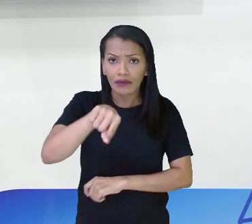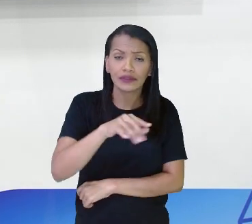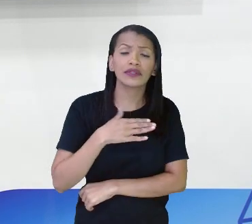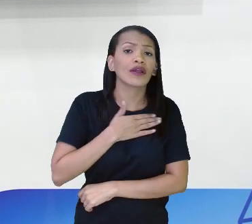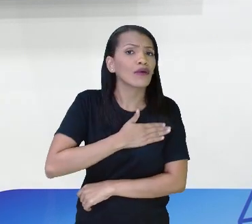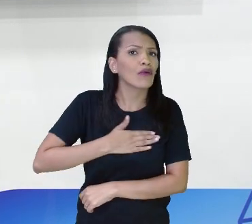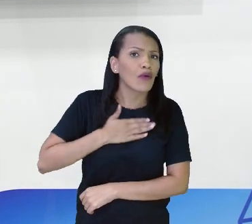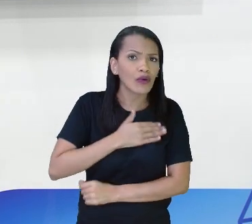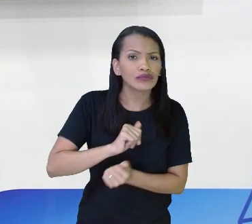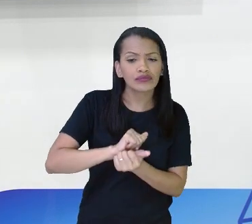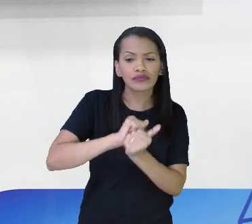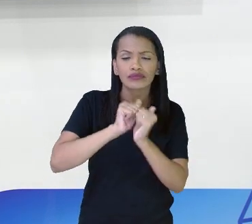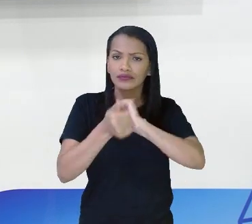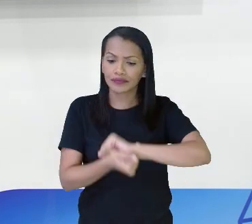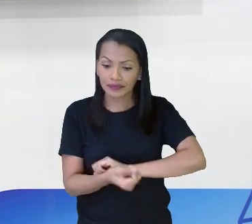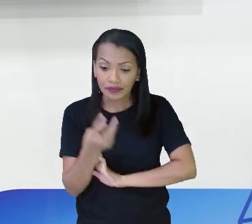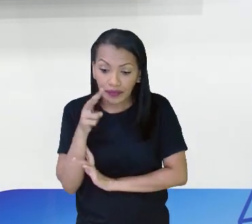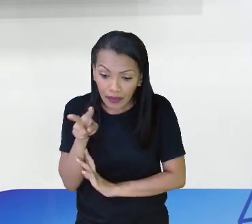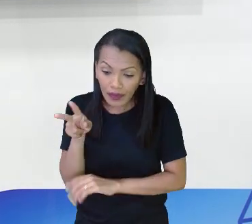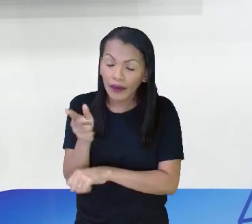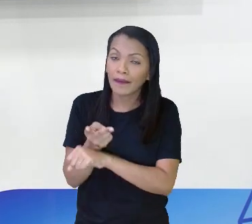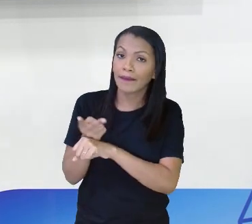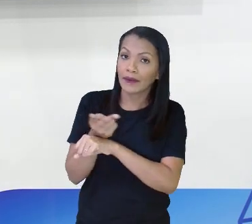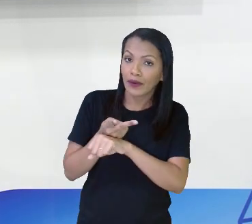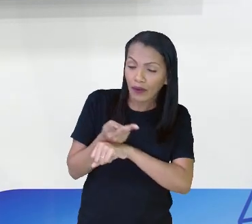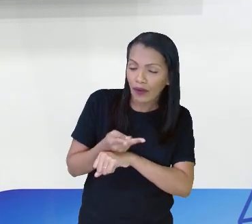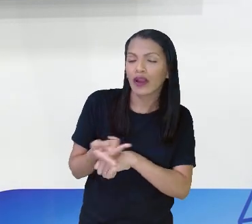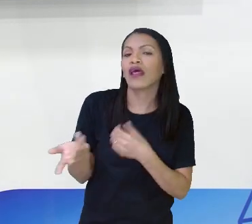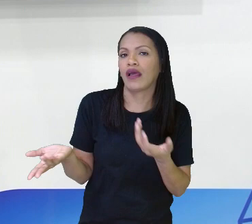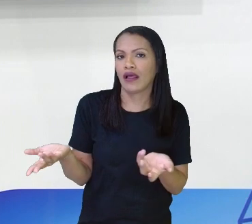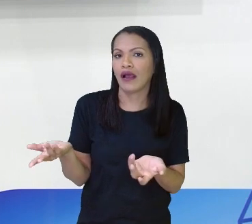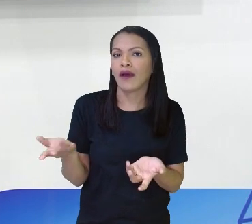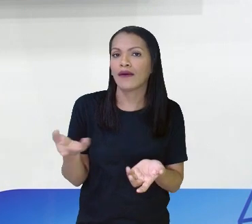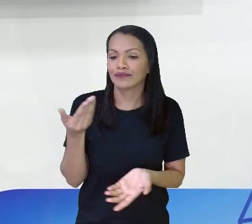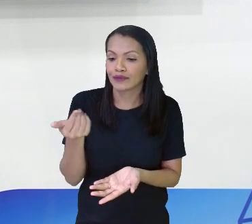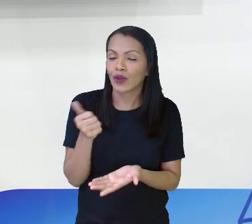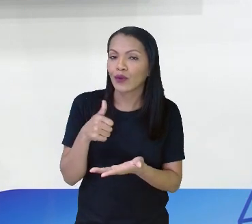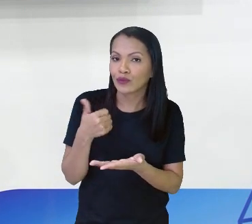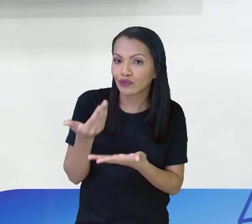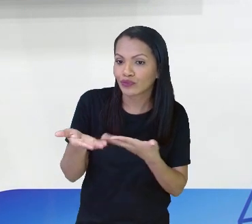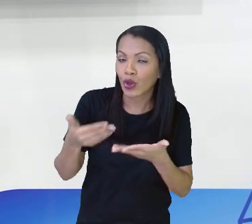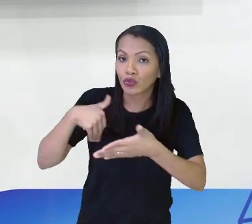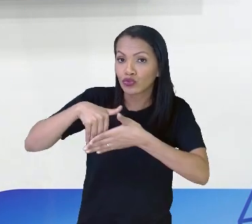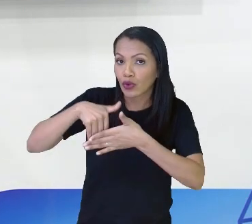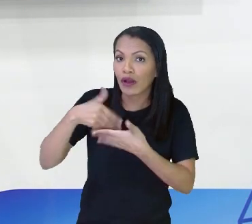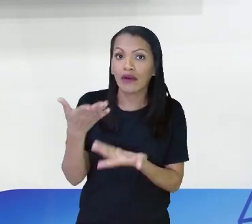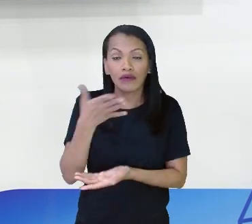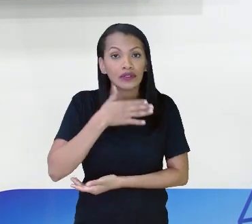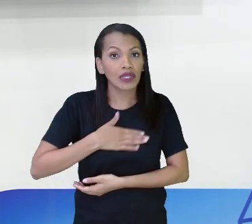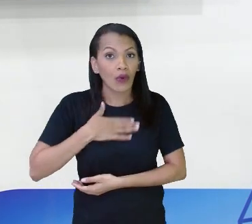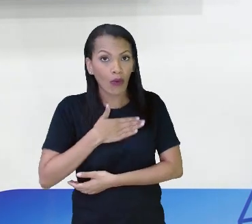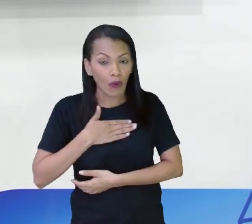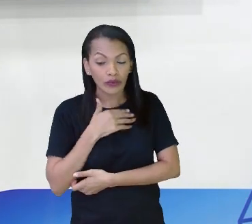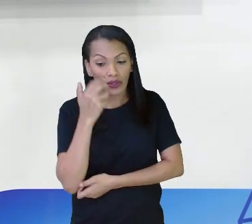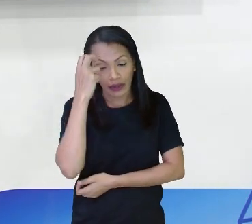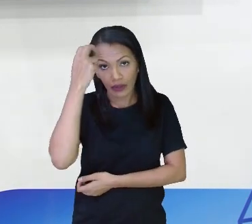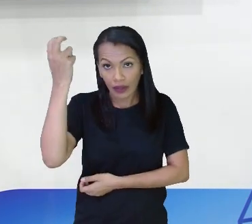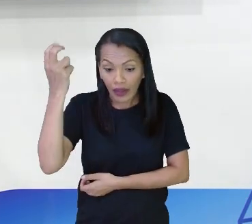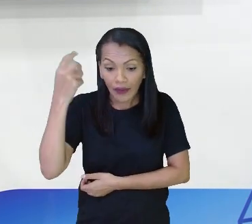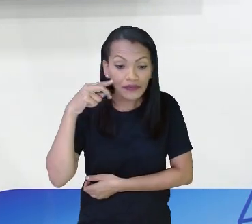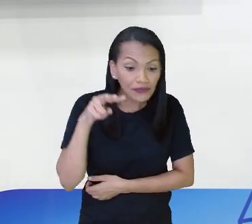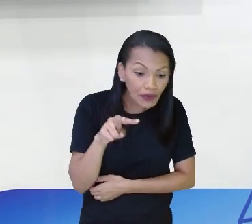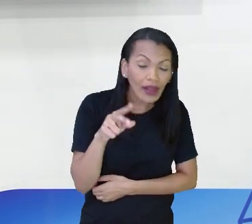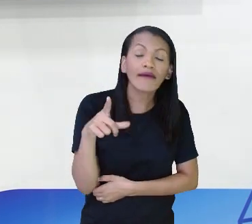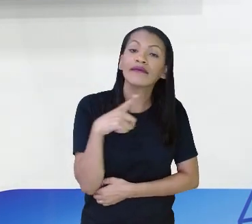muito de esporte, já vai logo na seção de esportes procurar sobre o seu time, sobre ali aquelas informações. Você gosta de cultura, então vai na